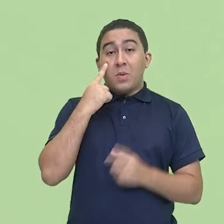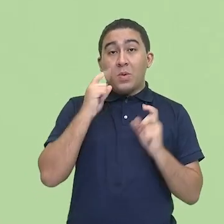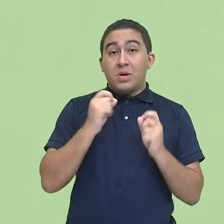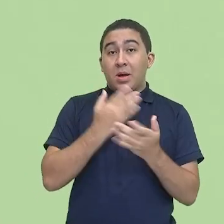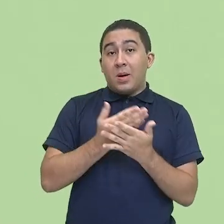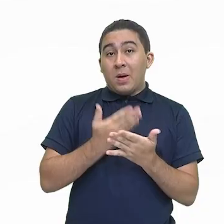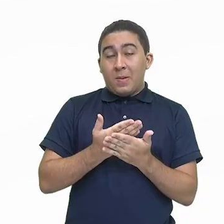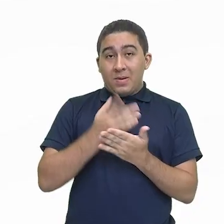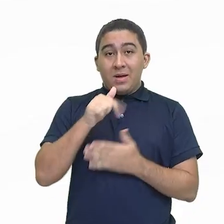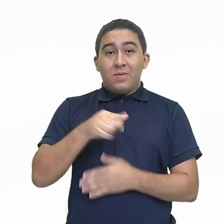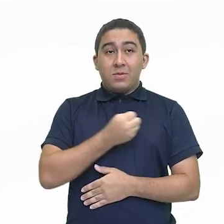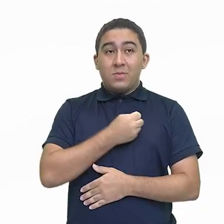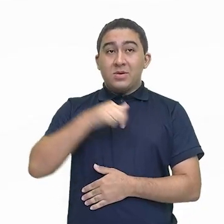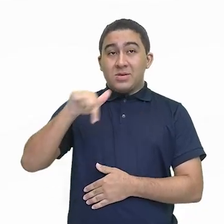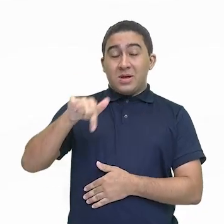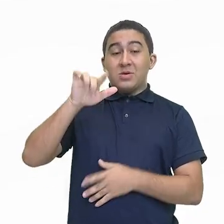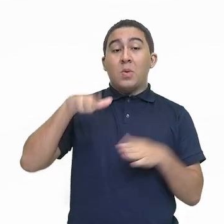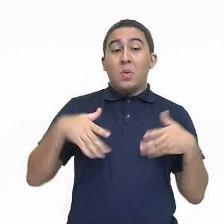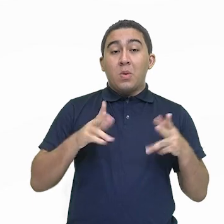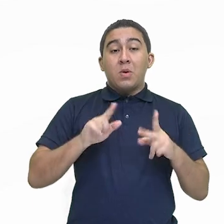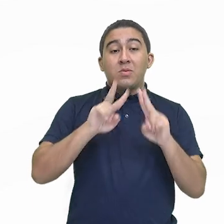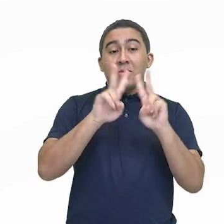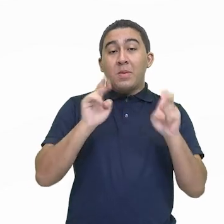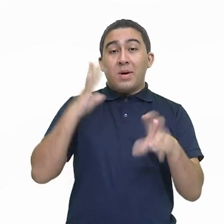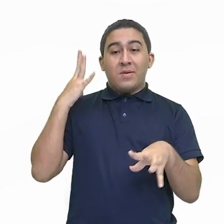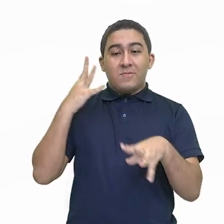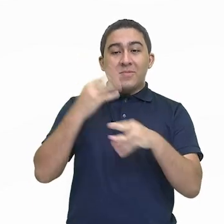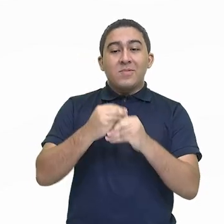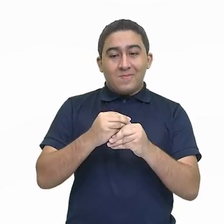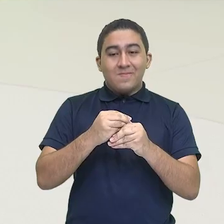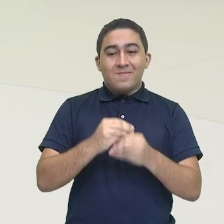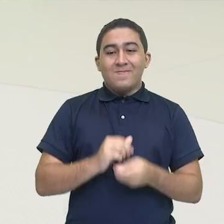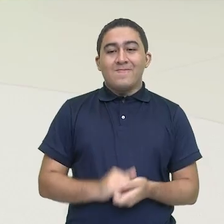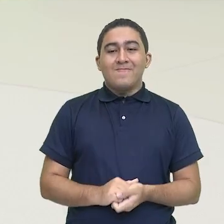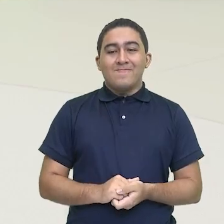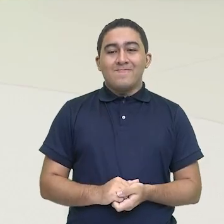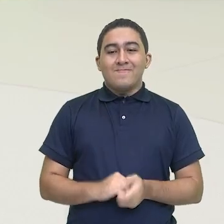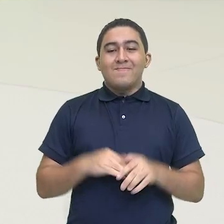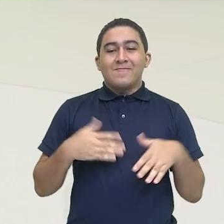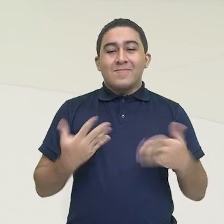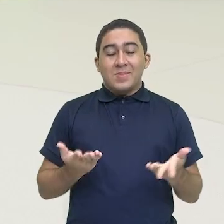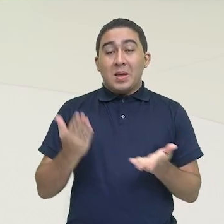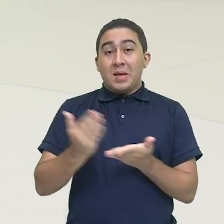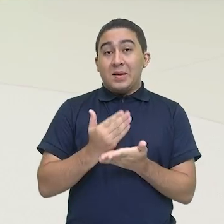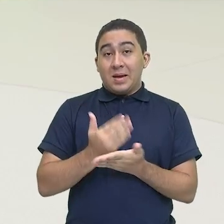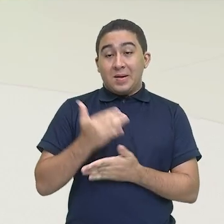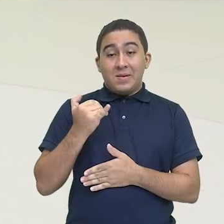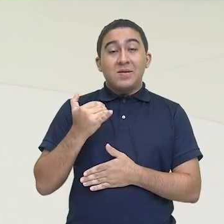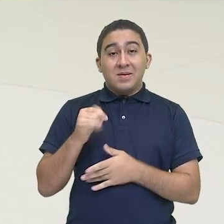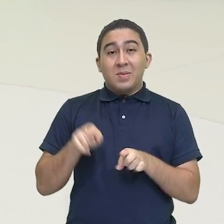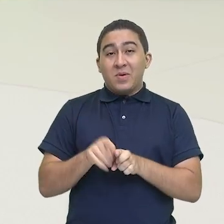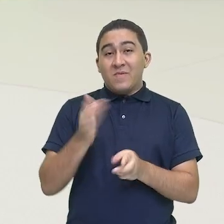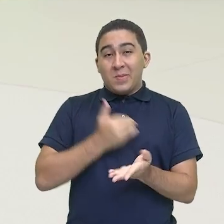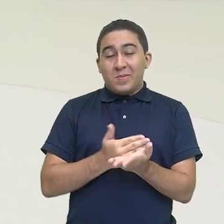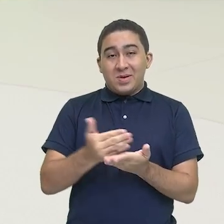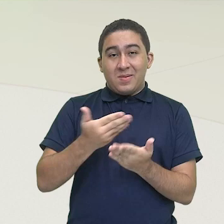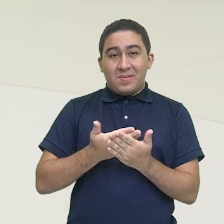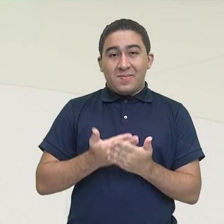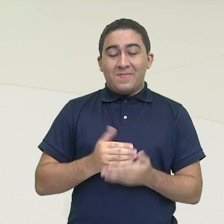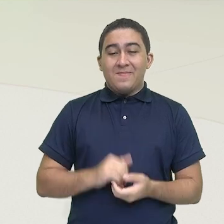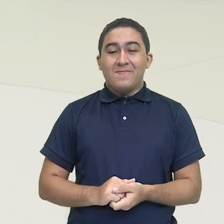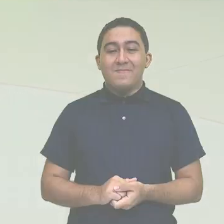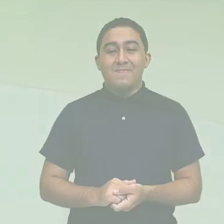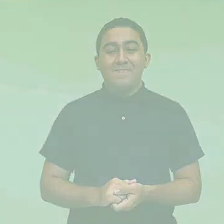nossa aula 7, que vai ser sobre a revisão. Então, caderno e caneta na mão e vamos para a nossa